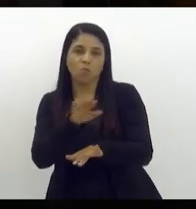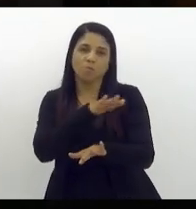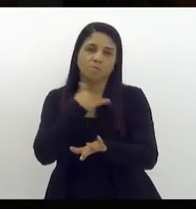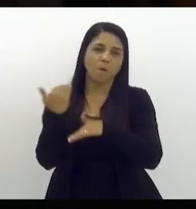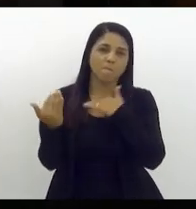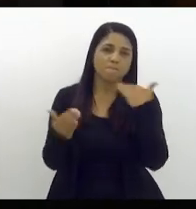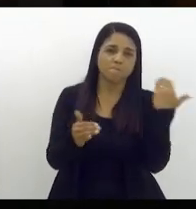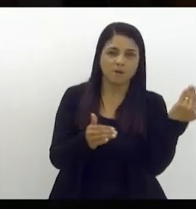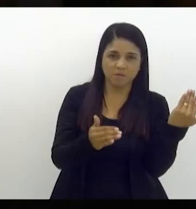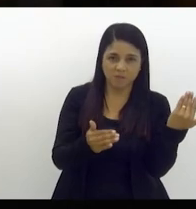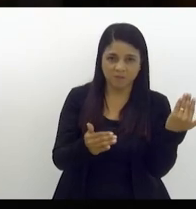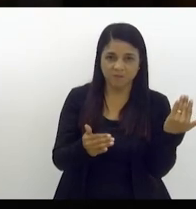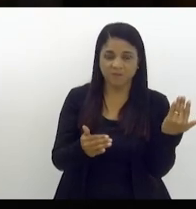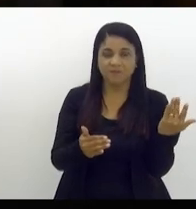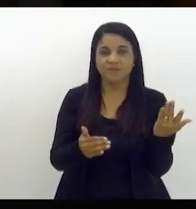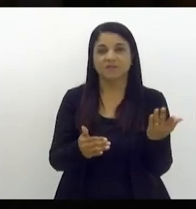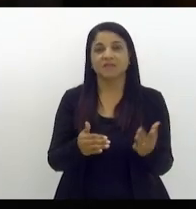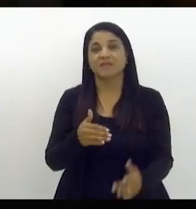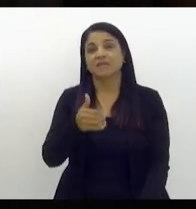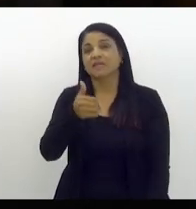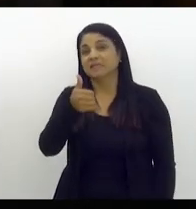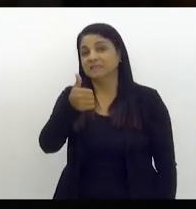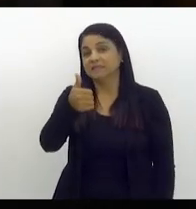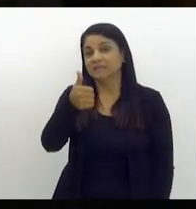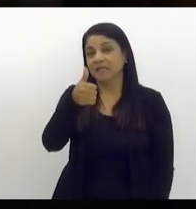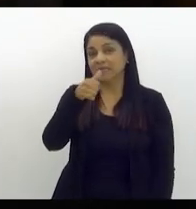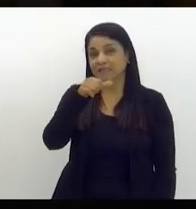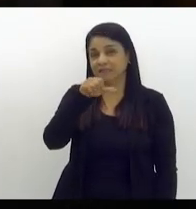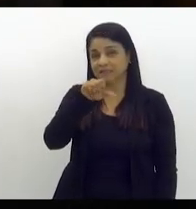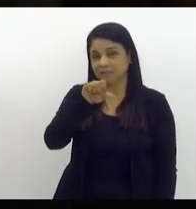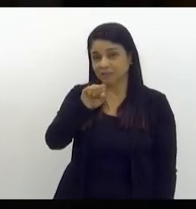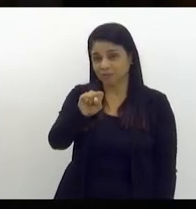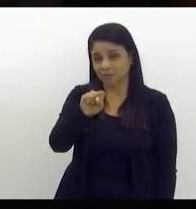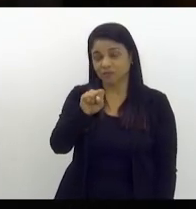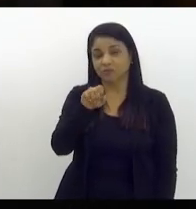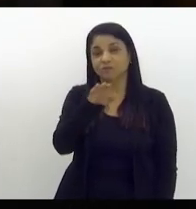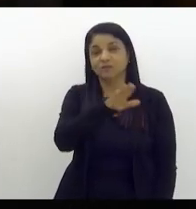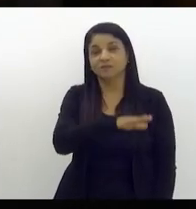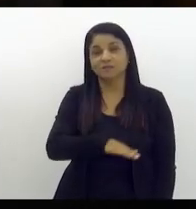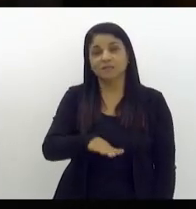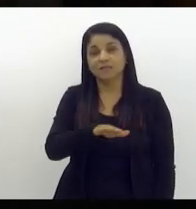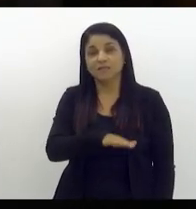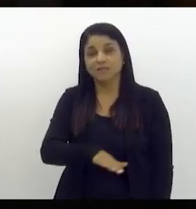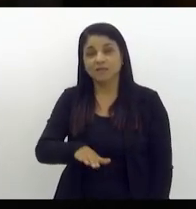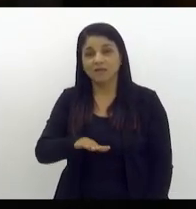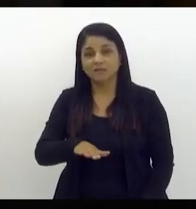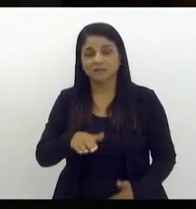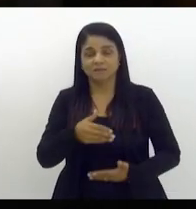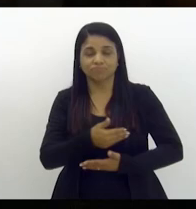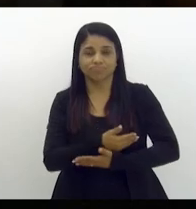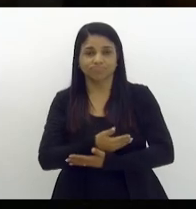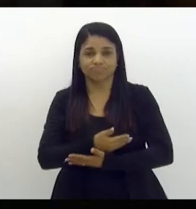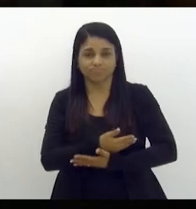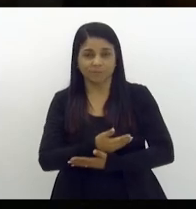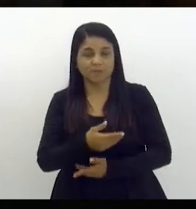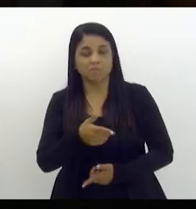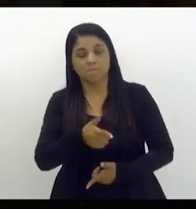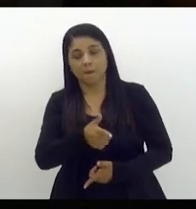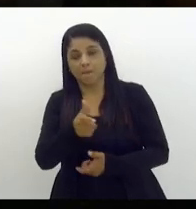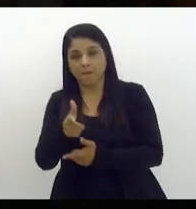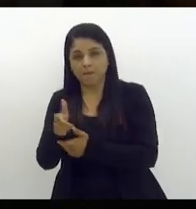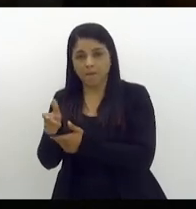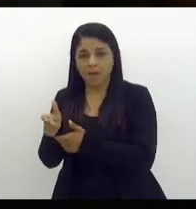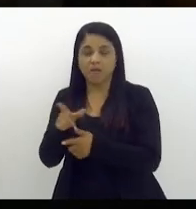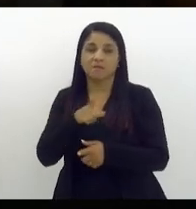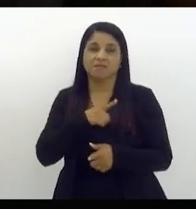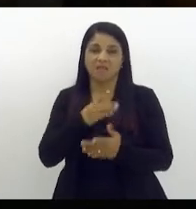impactadas, que são a 18ª criança no Grande Rio baleado. E isso tem as mãos de